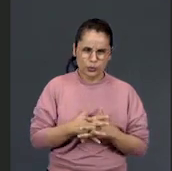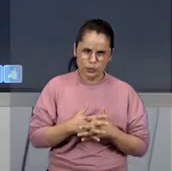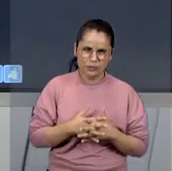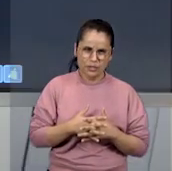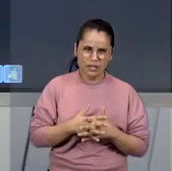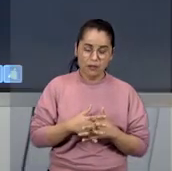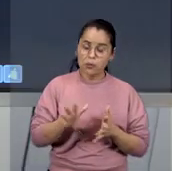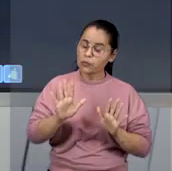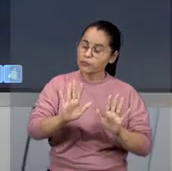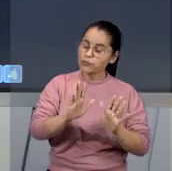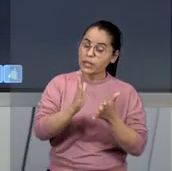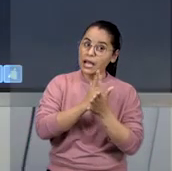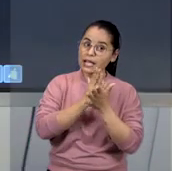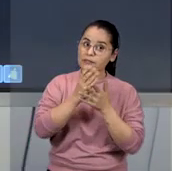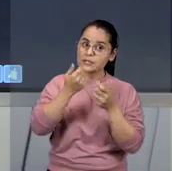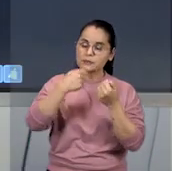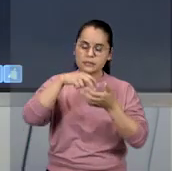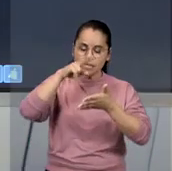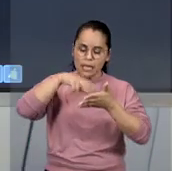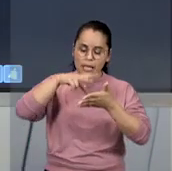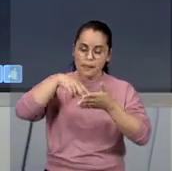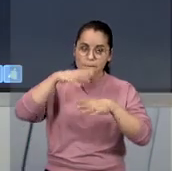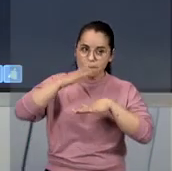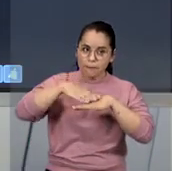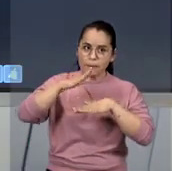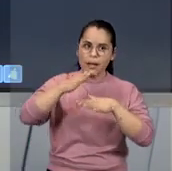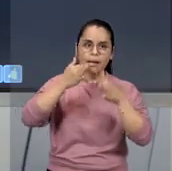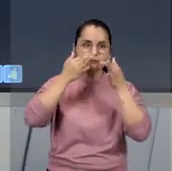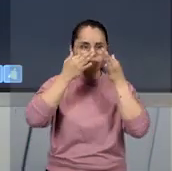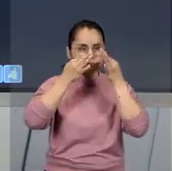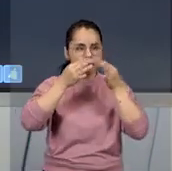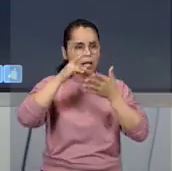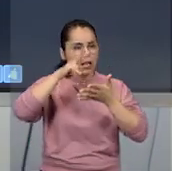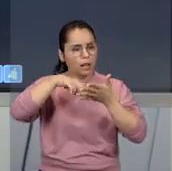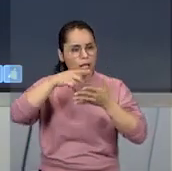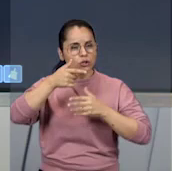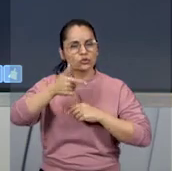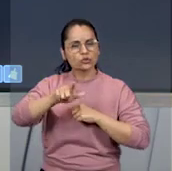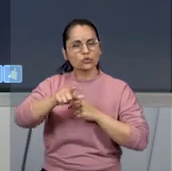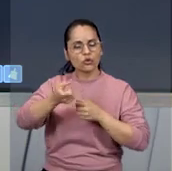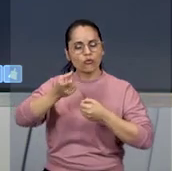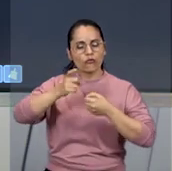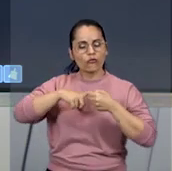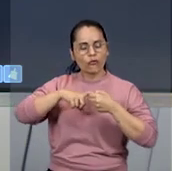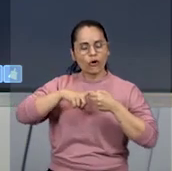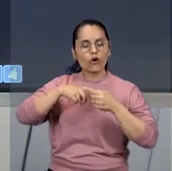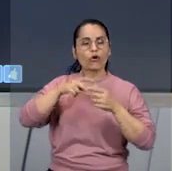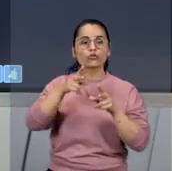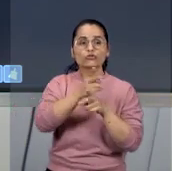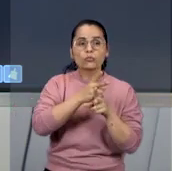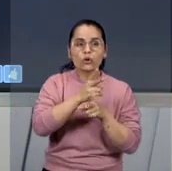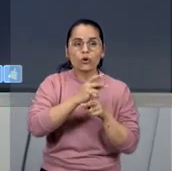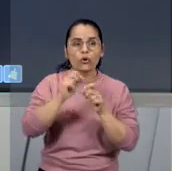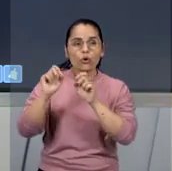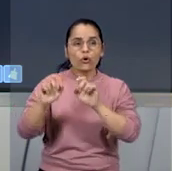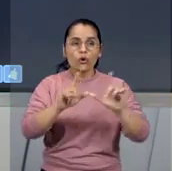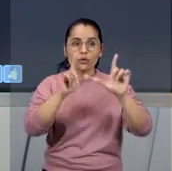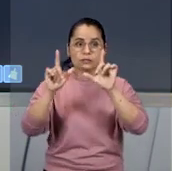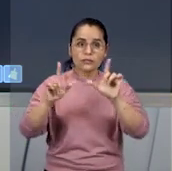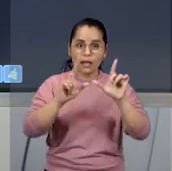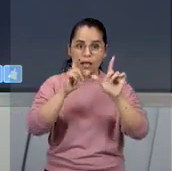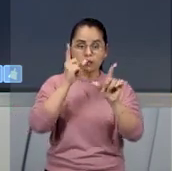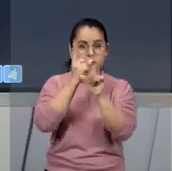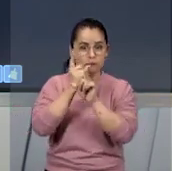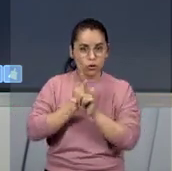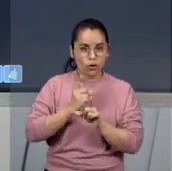Às vezes a gente tem que ler mais de uma vez, tá? Leia de novo, volte lá, procure o slide, ele vai estar lá para